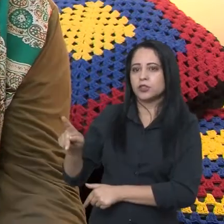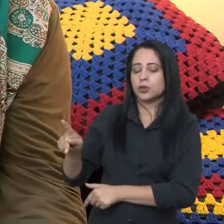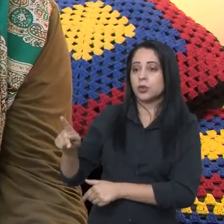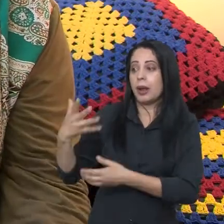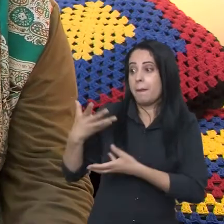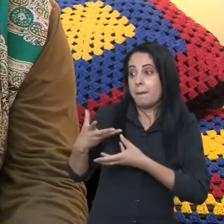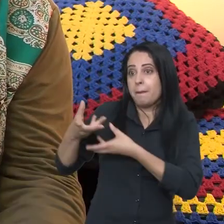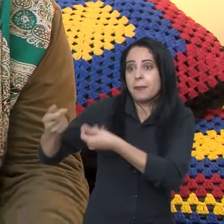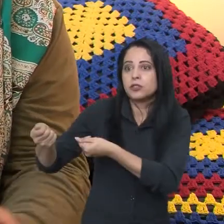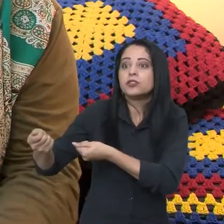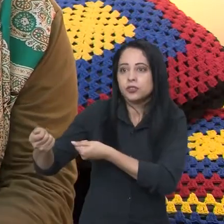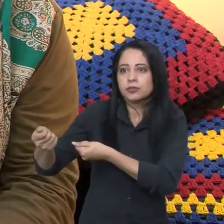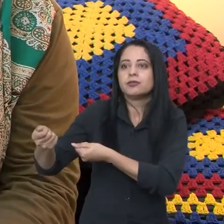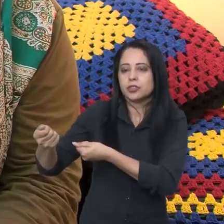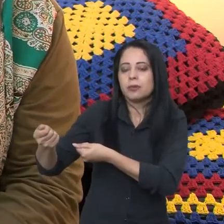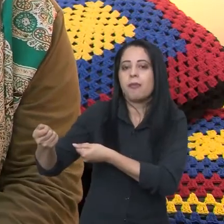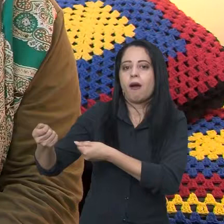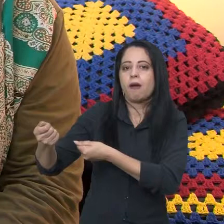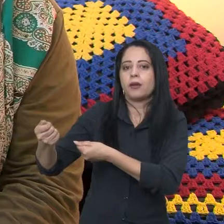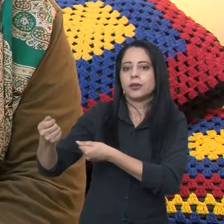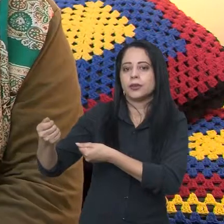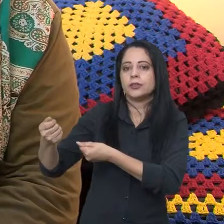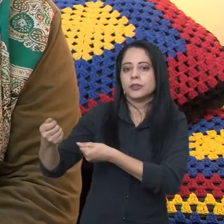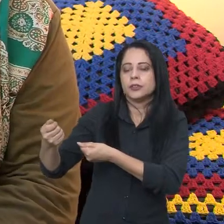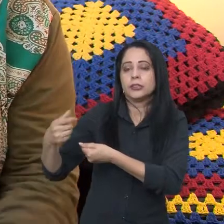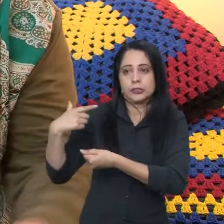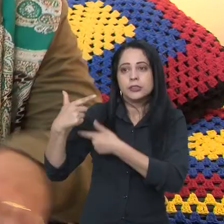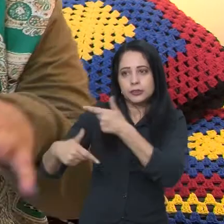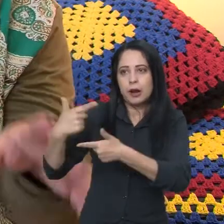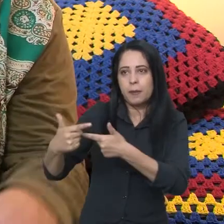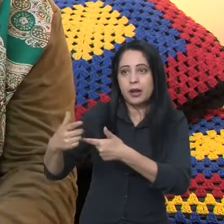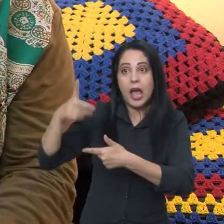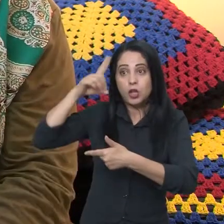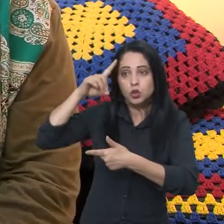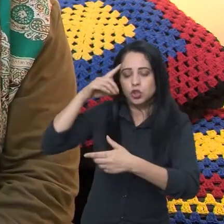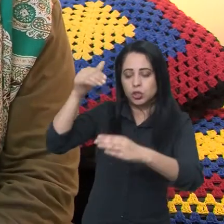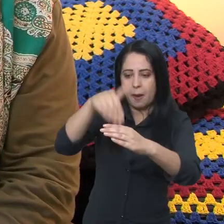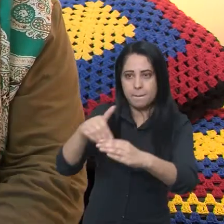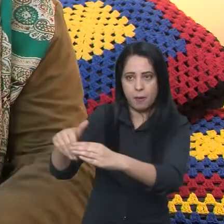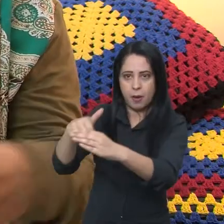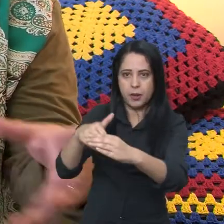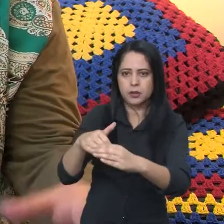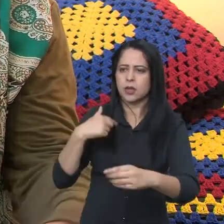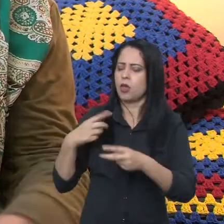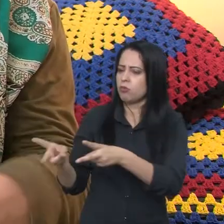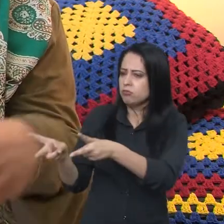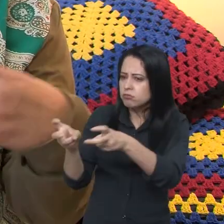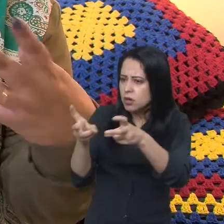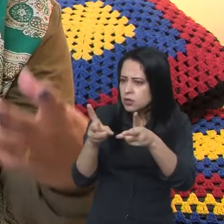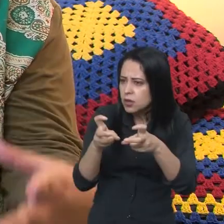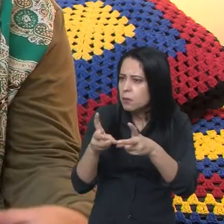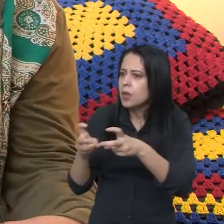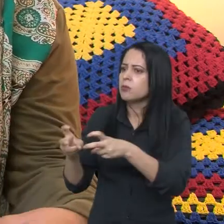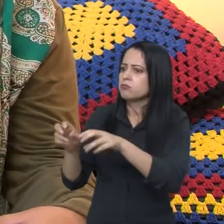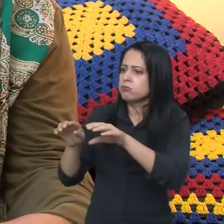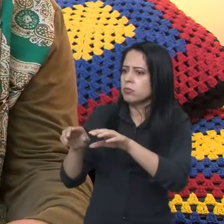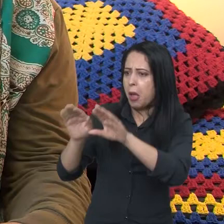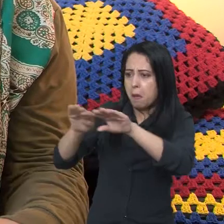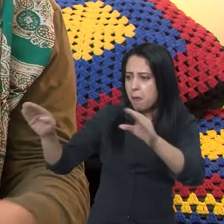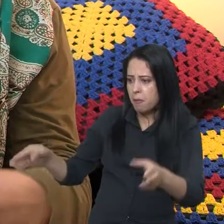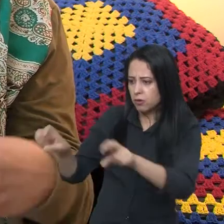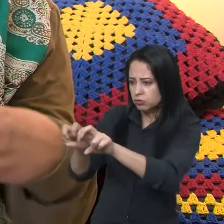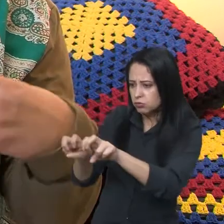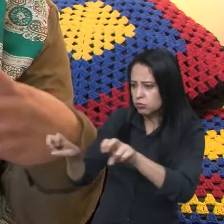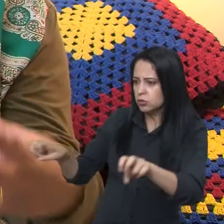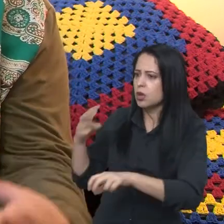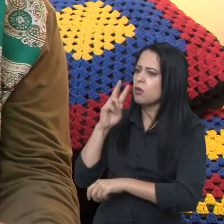gente foi convidado pela escola para poder trabalhar no dia da eleição. E eu comecei a observar os trabalhos dos mesários